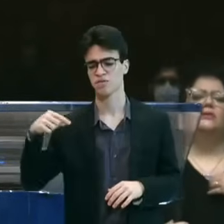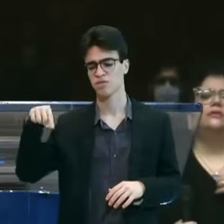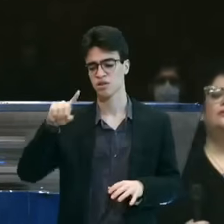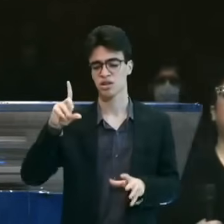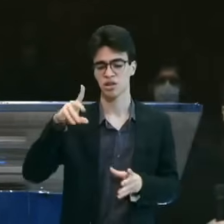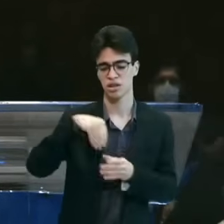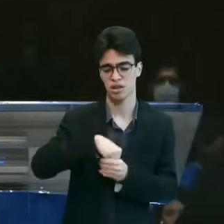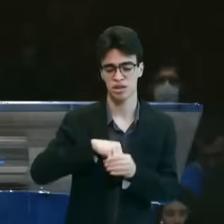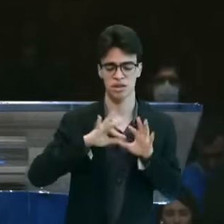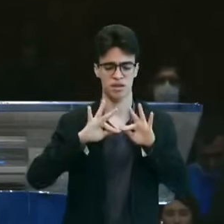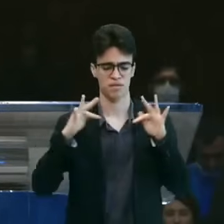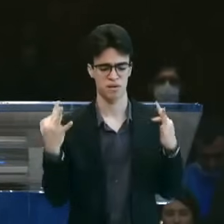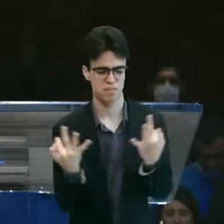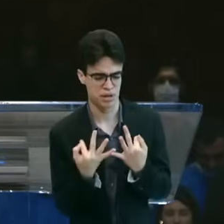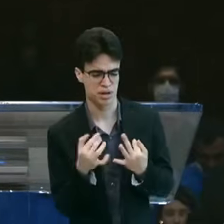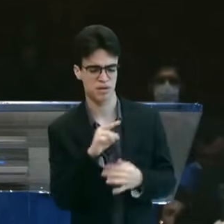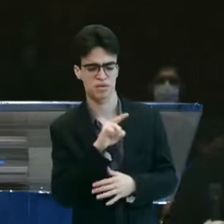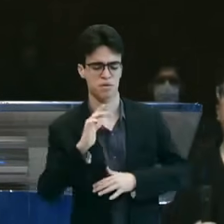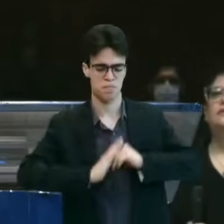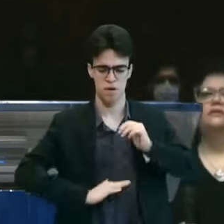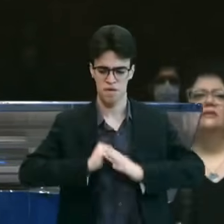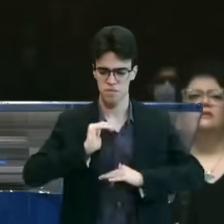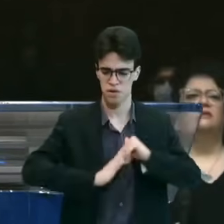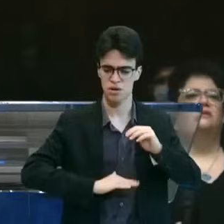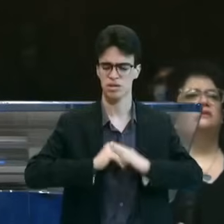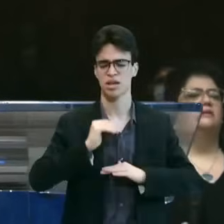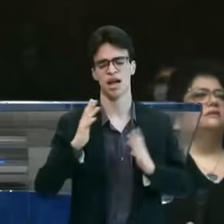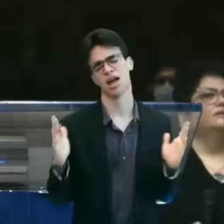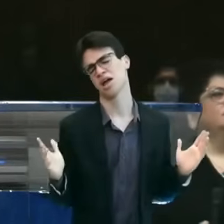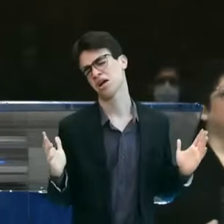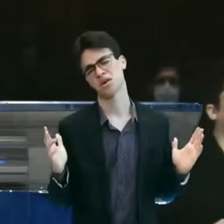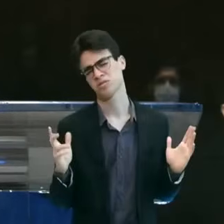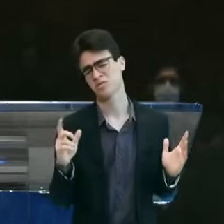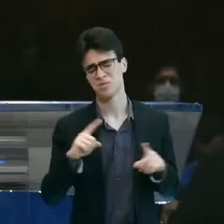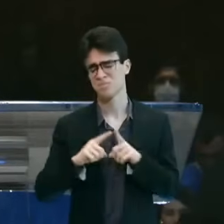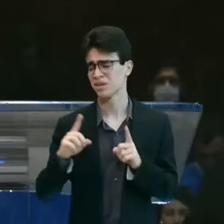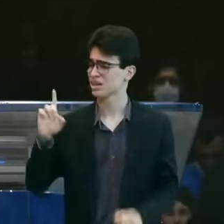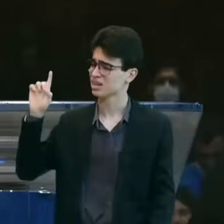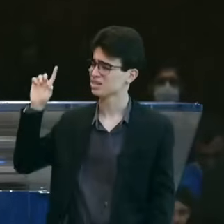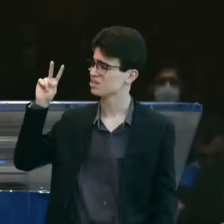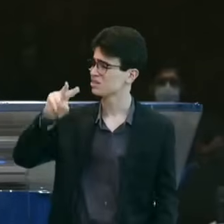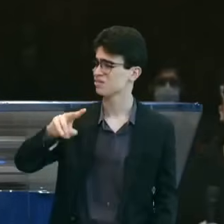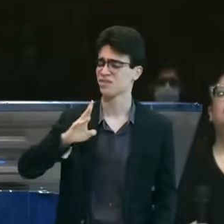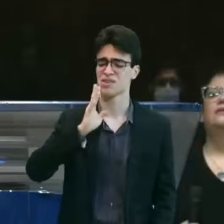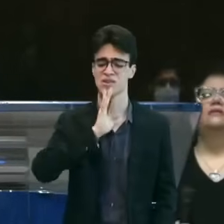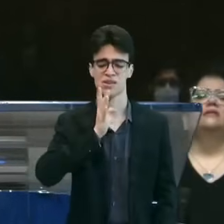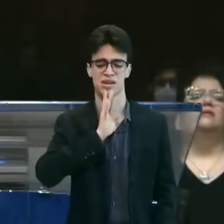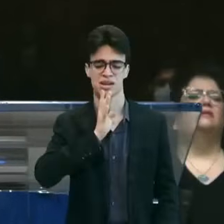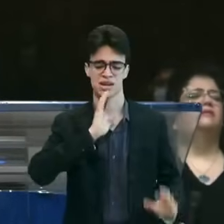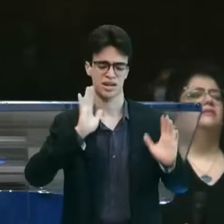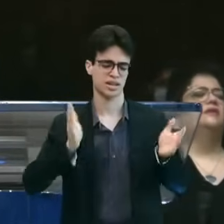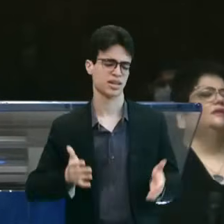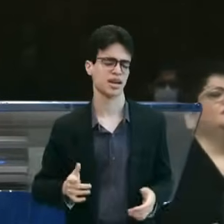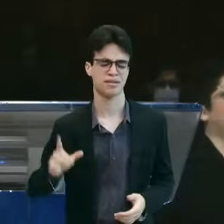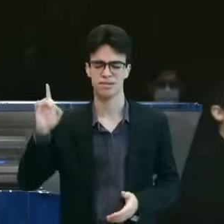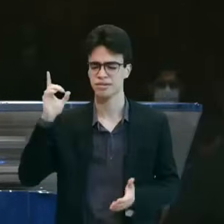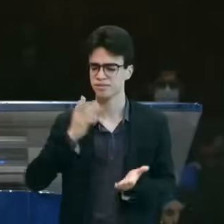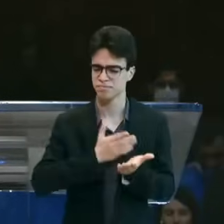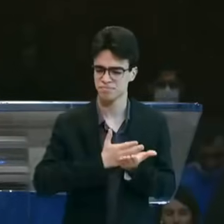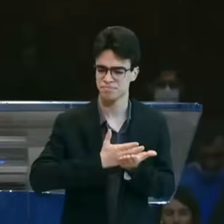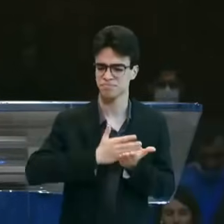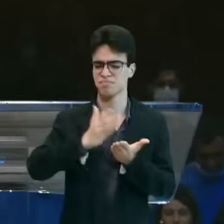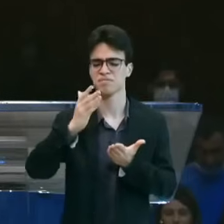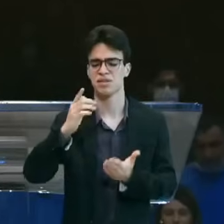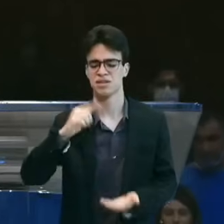familiares, profissionais, enfim, Senhor, tu sabes, que o Senhor comece a fazer